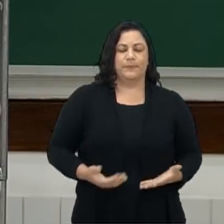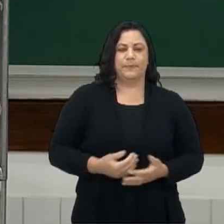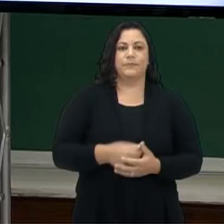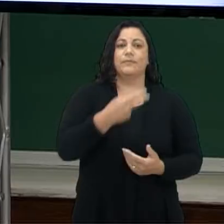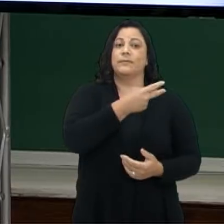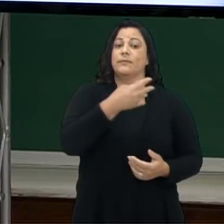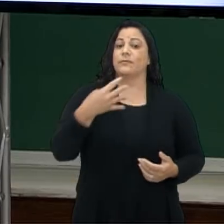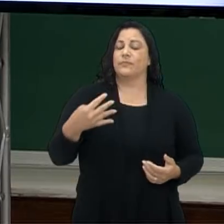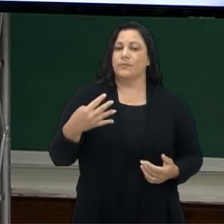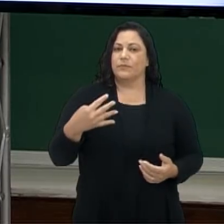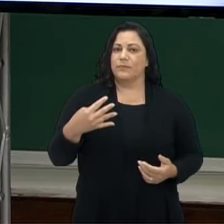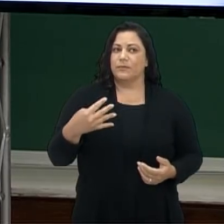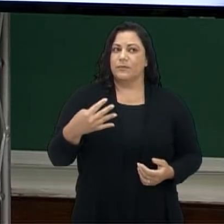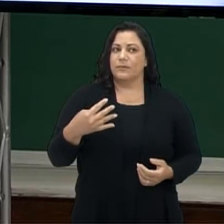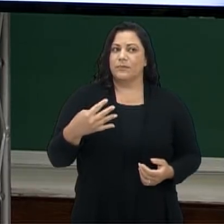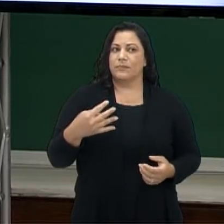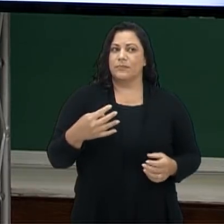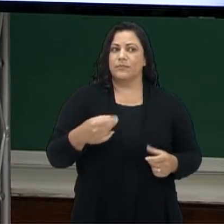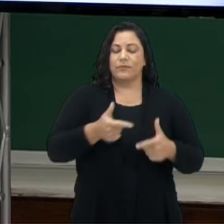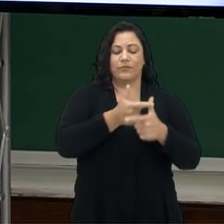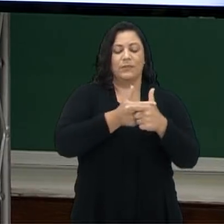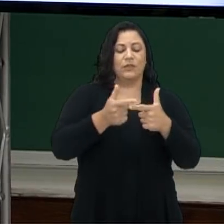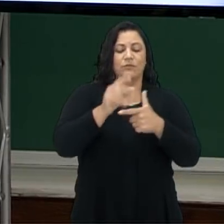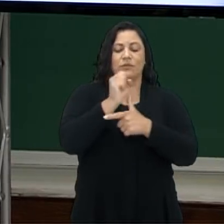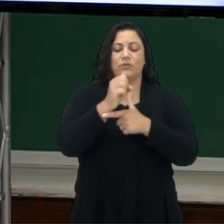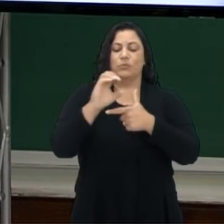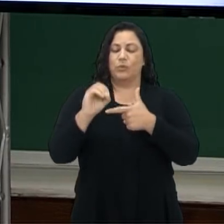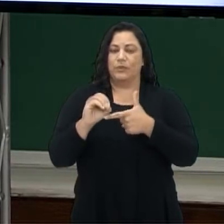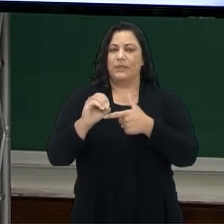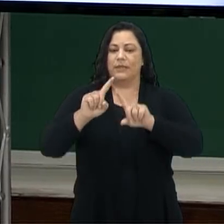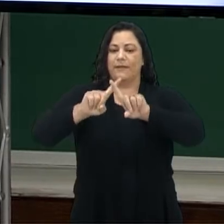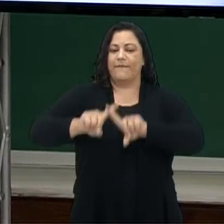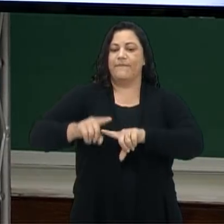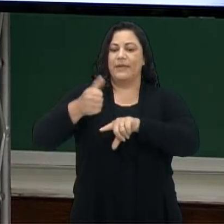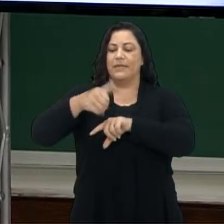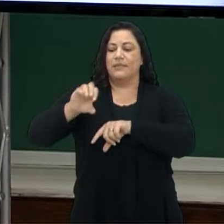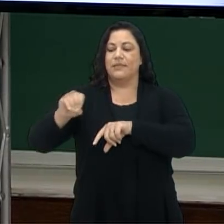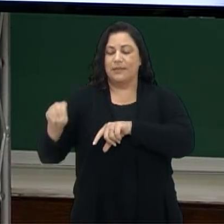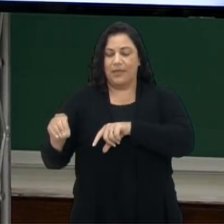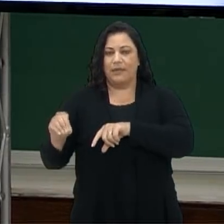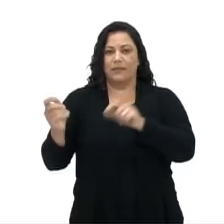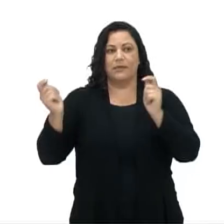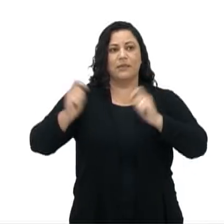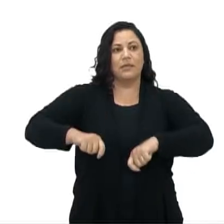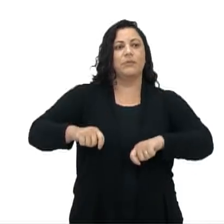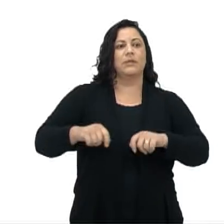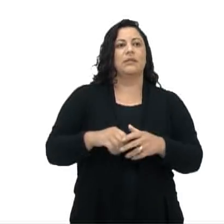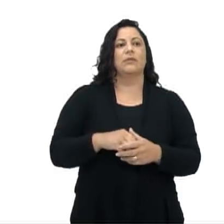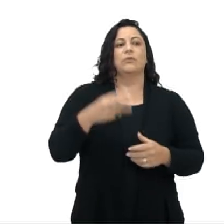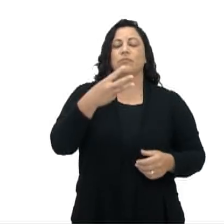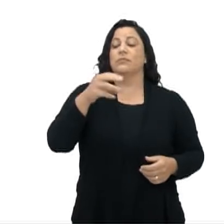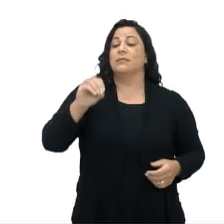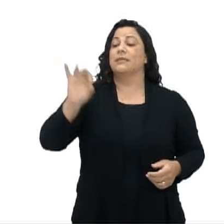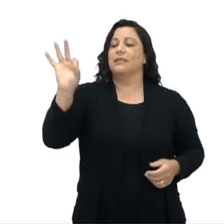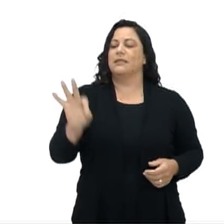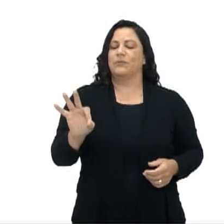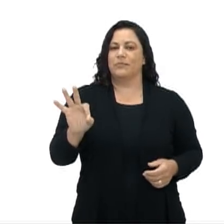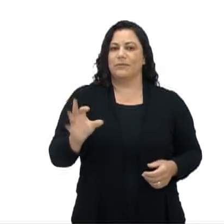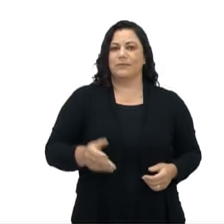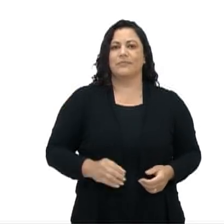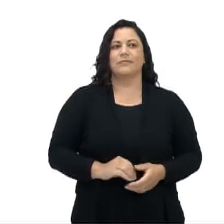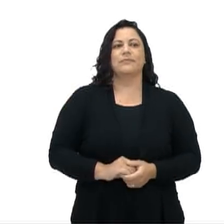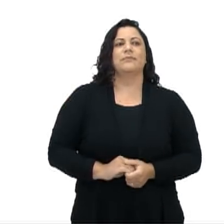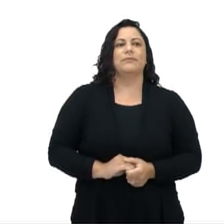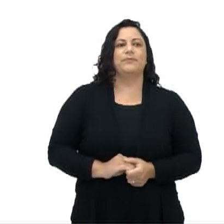24? Então, eu vou fazer 24 divididos por 80 vezes 100, que me deu um percentual de 30%.